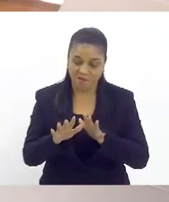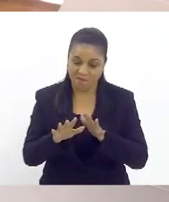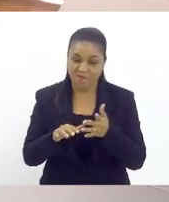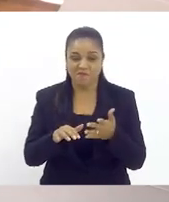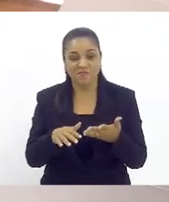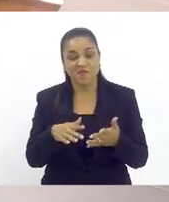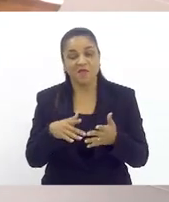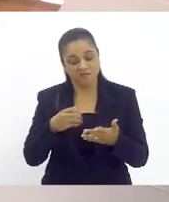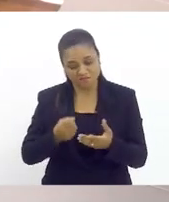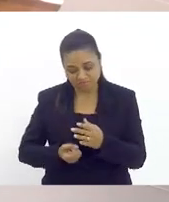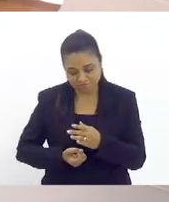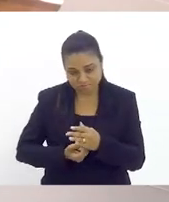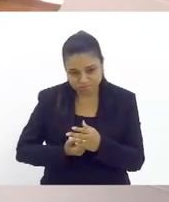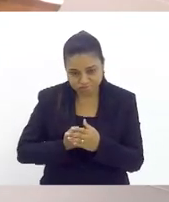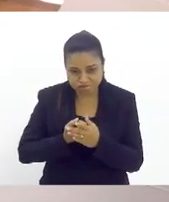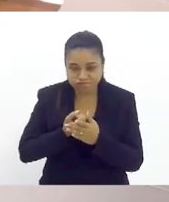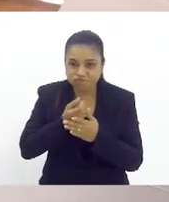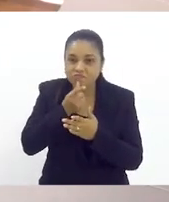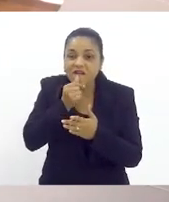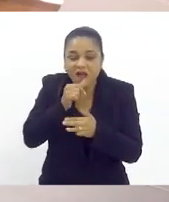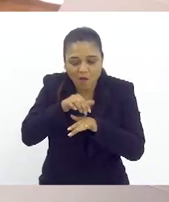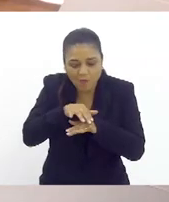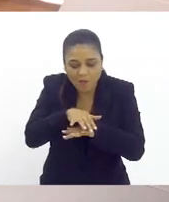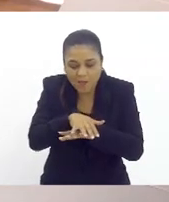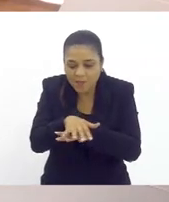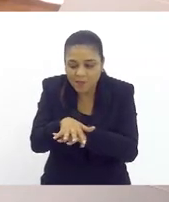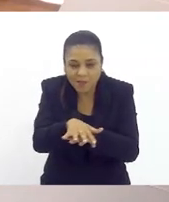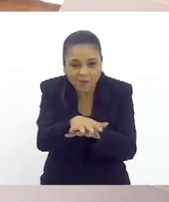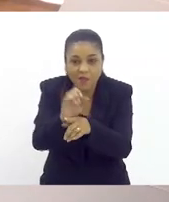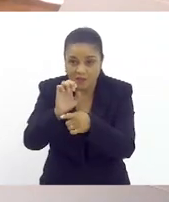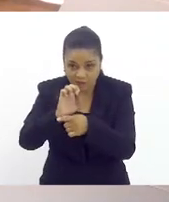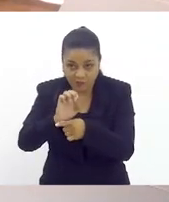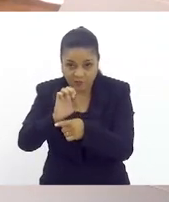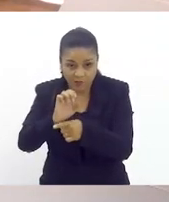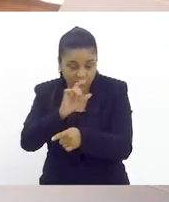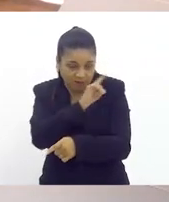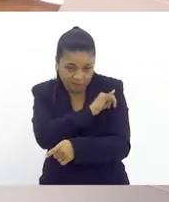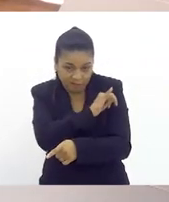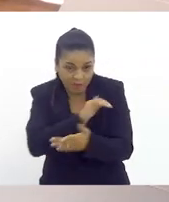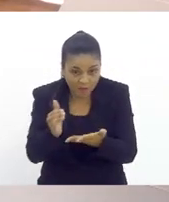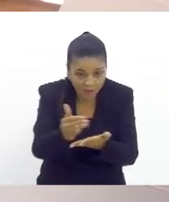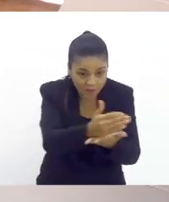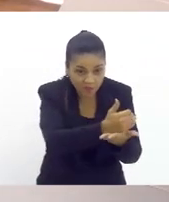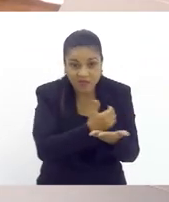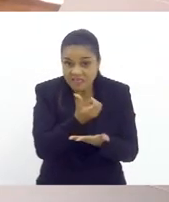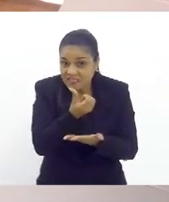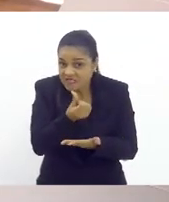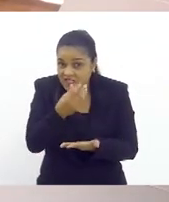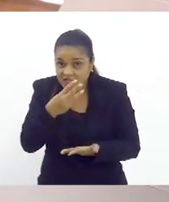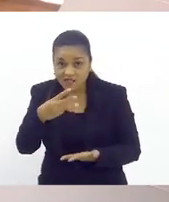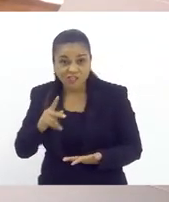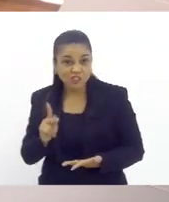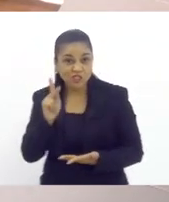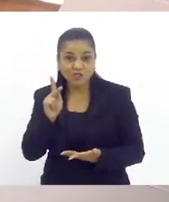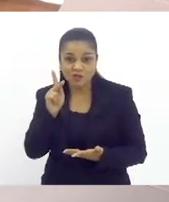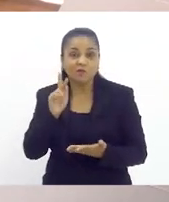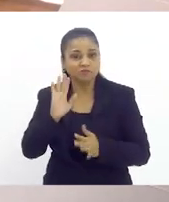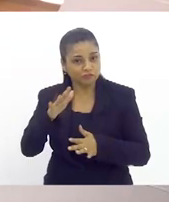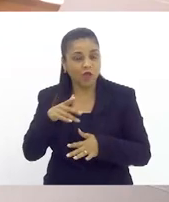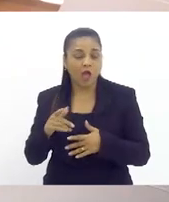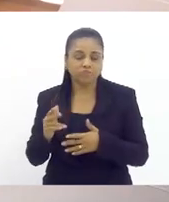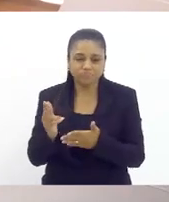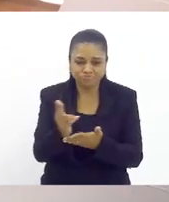das Nascentes do Rio de Janeiro nós lá no nosso 63 km sabemos mapeamos